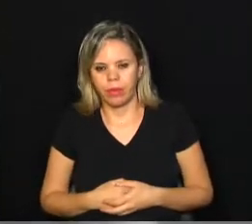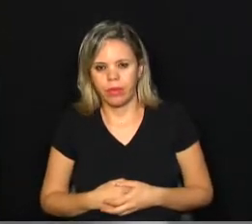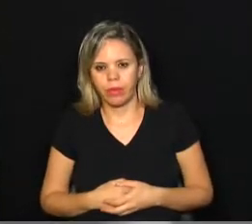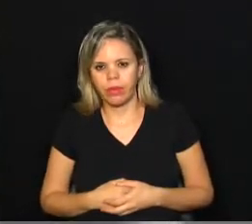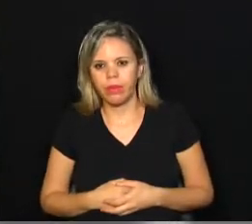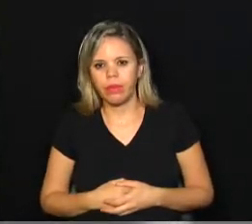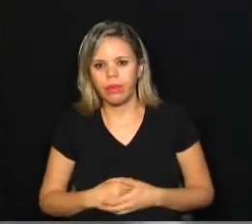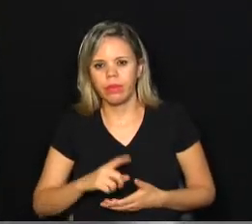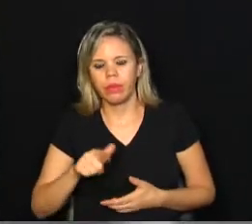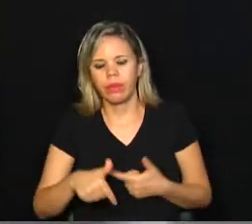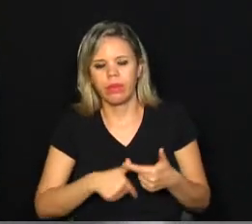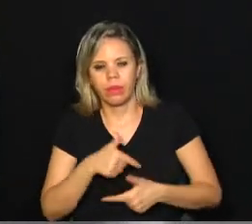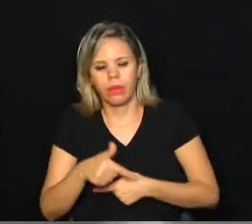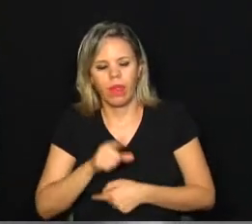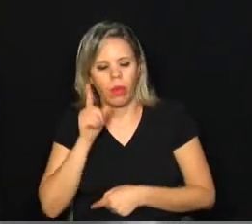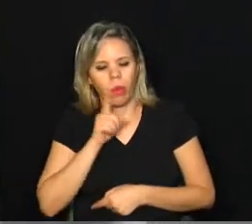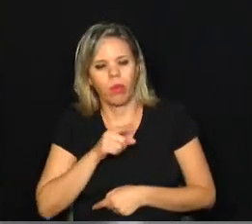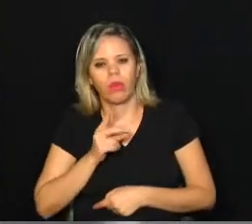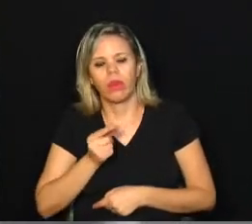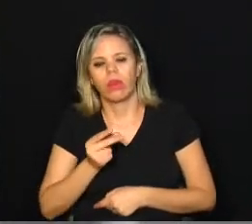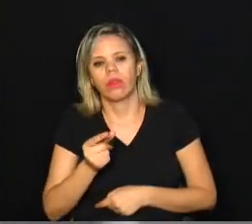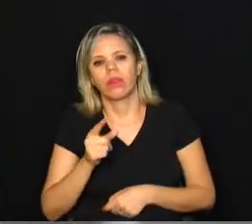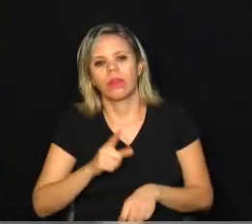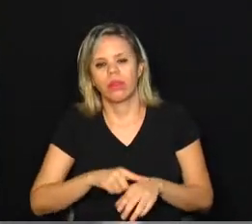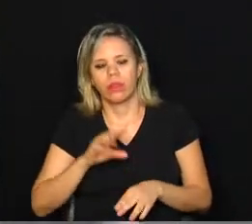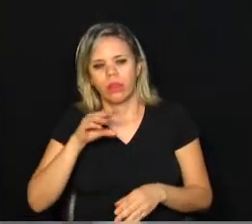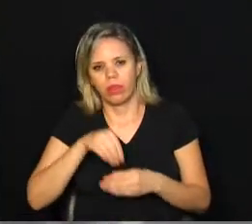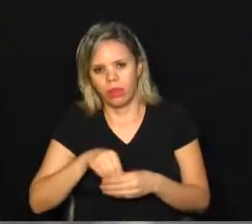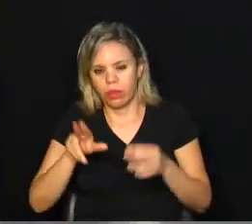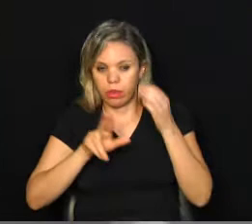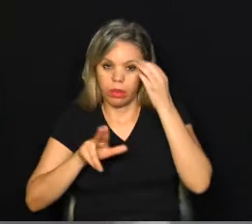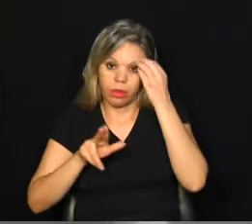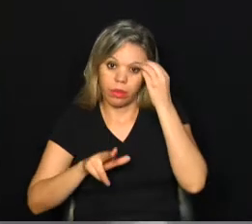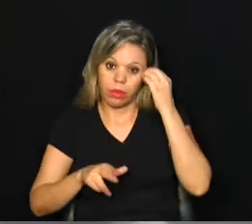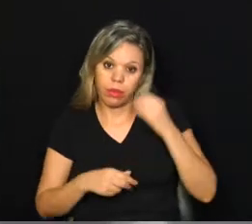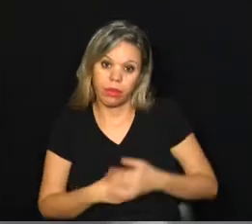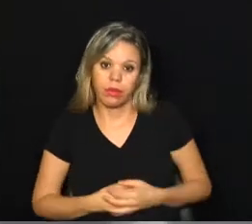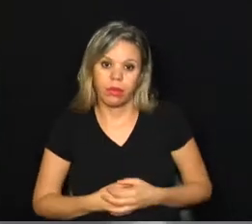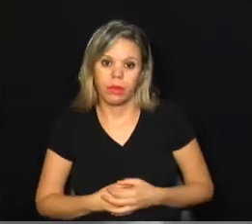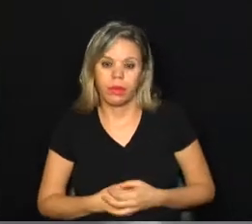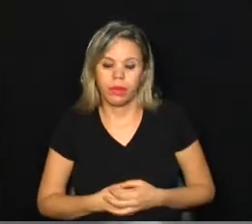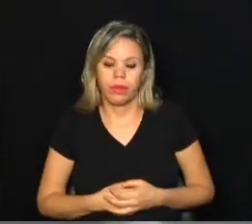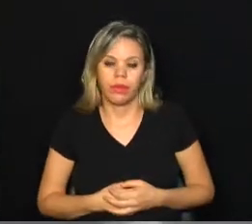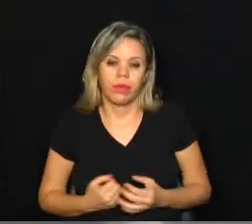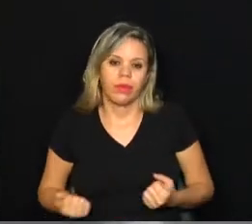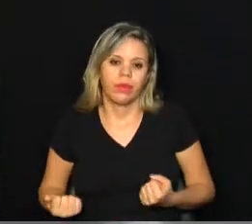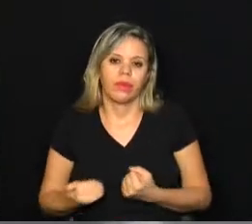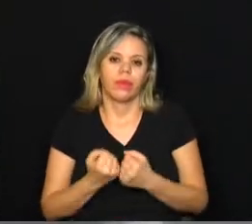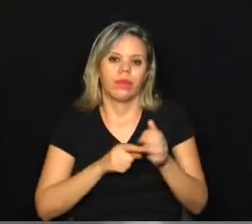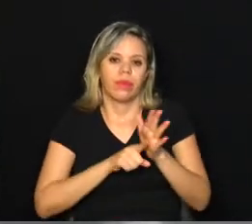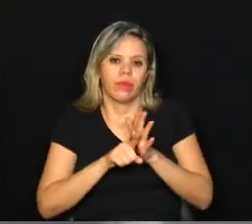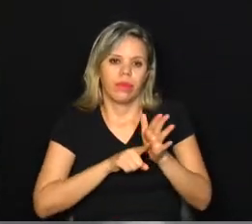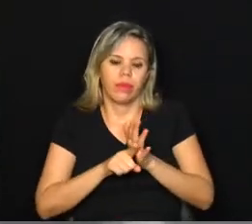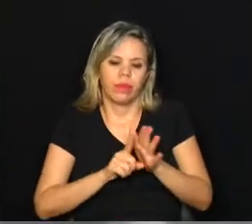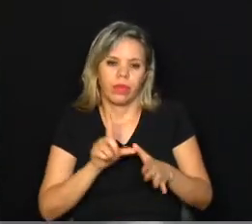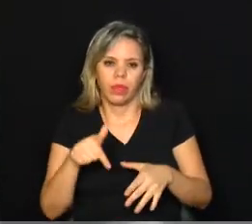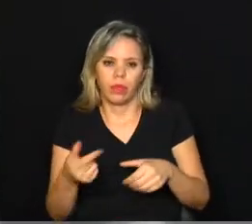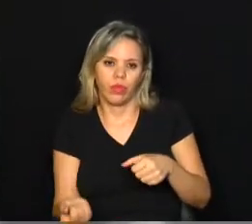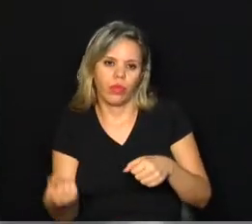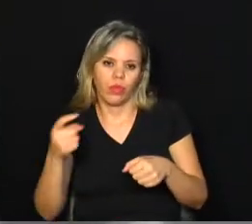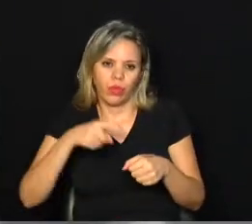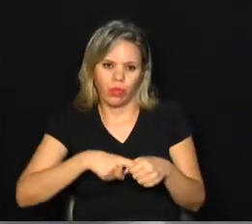Depois fiquei trabalhando nos Estados Unidos um tempo, dentro da academia mesmo, né? Como um associado de pesquisa. Eventualmente voltei